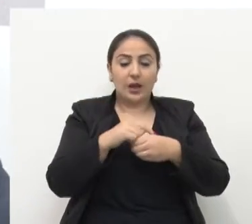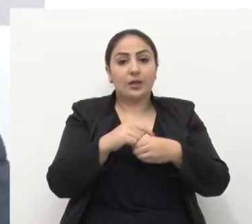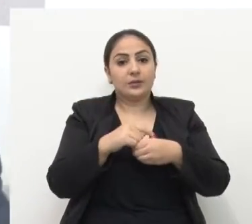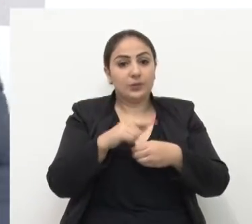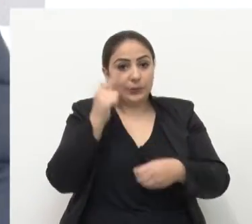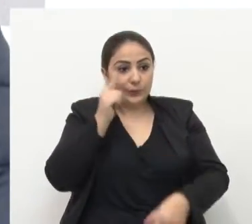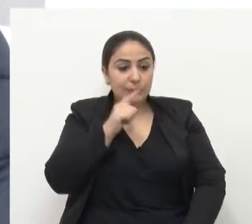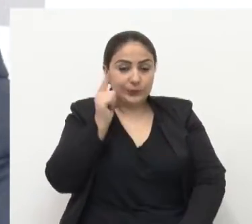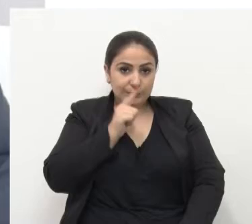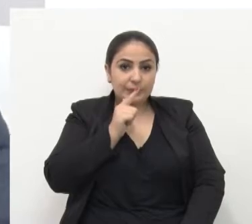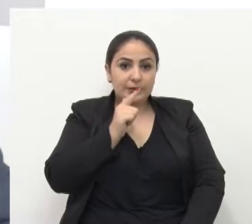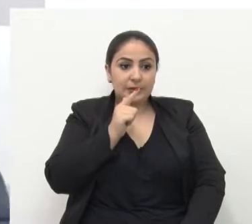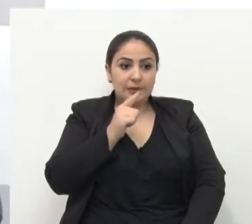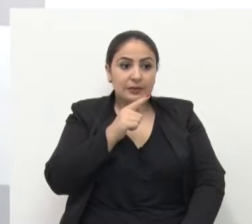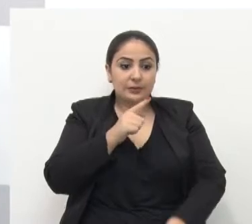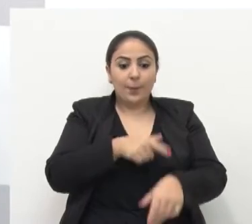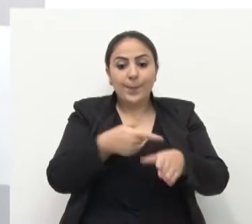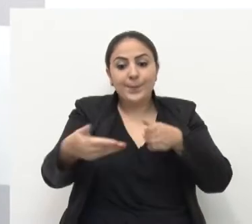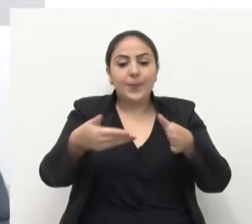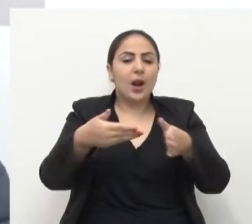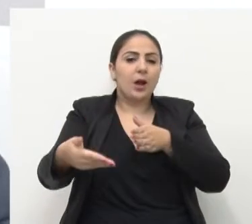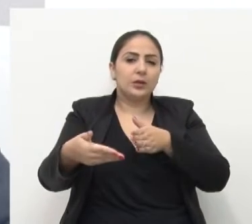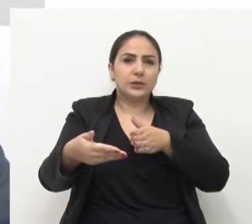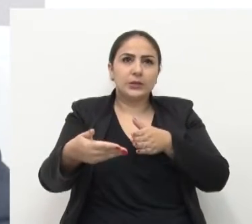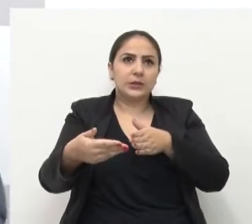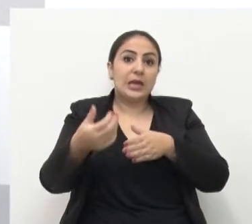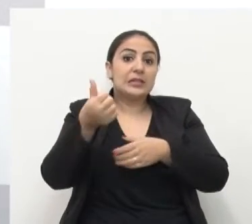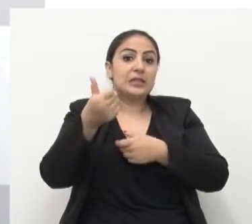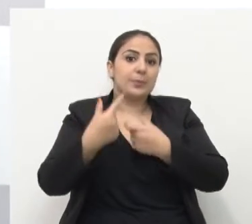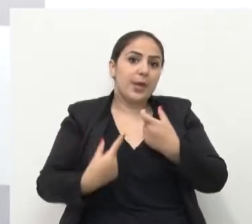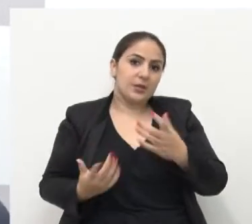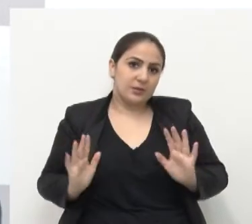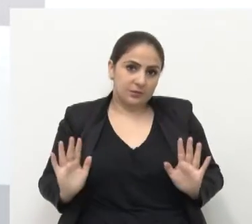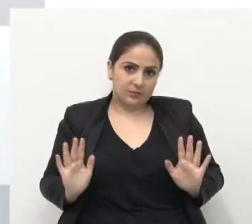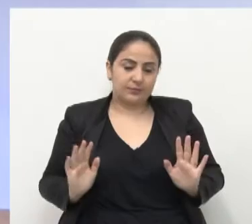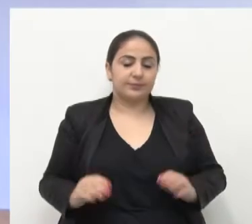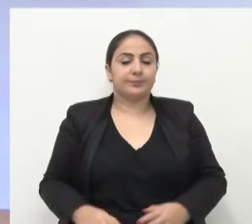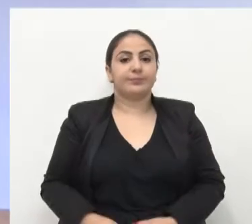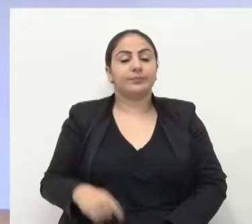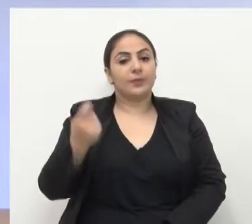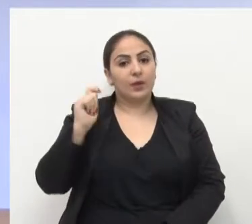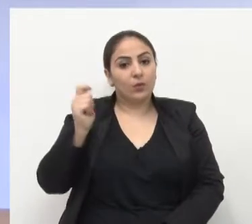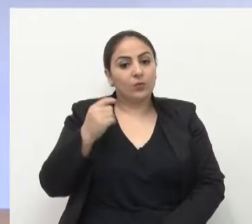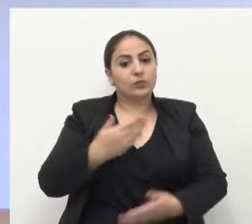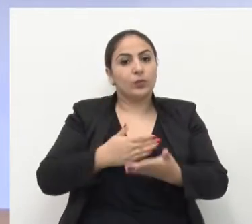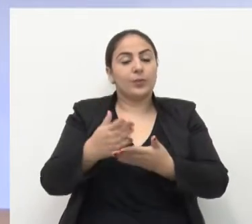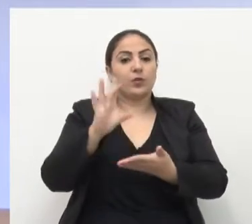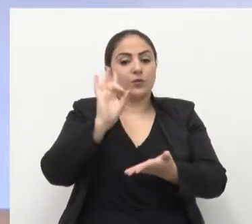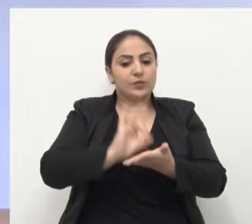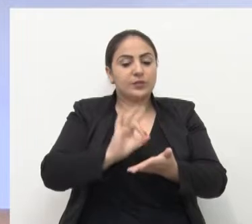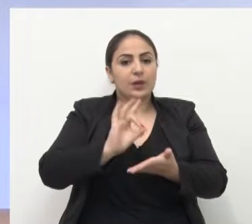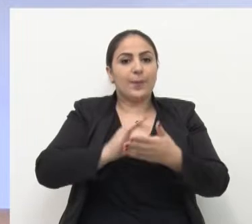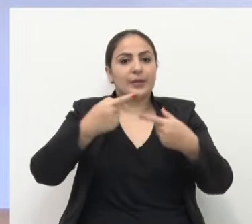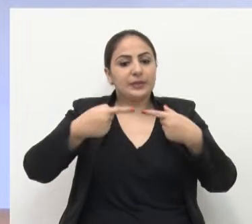pelo menos elas ela tenha validade para seis meses agosto inicia oficialmente com a abertura